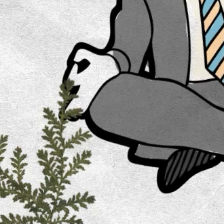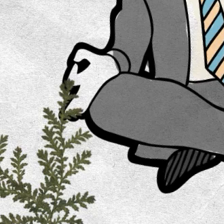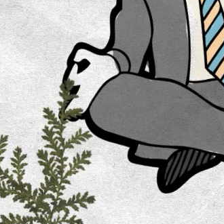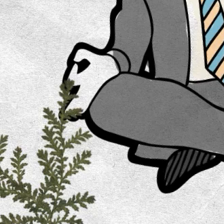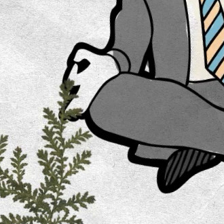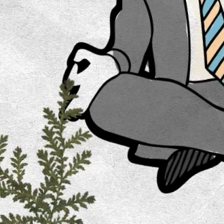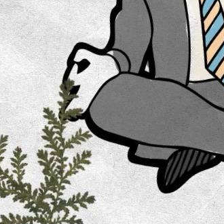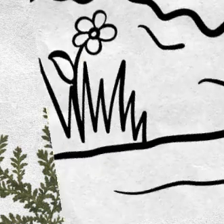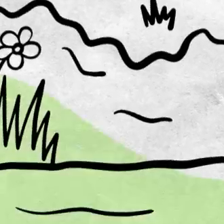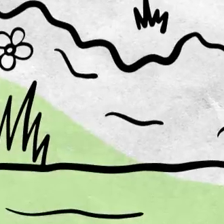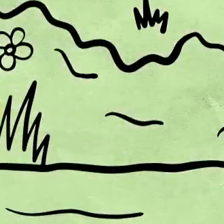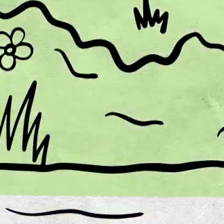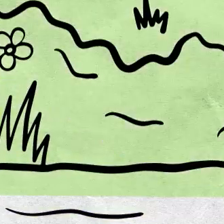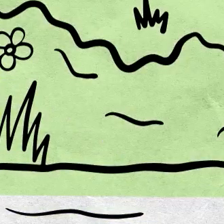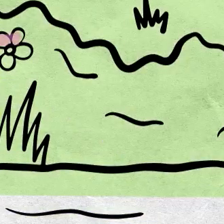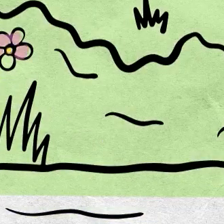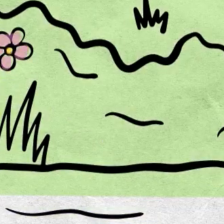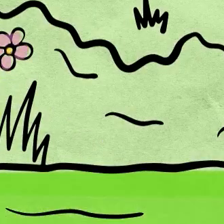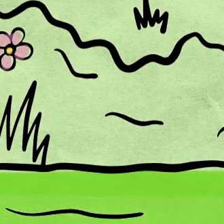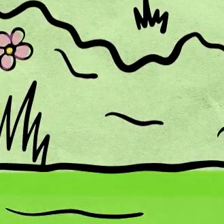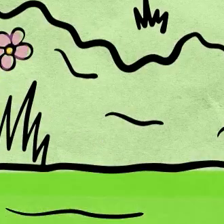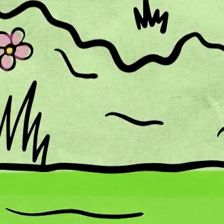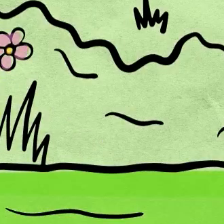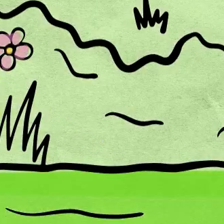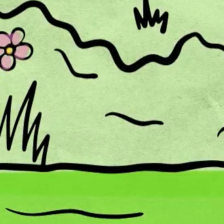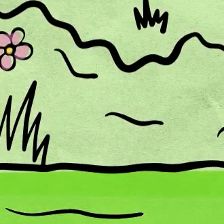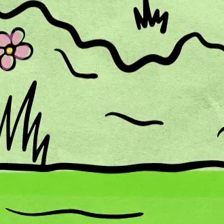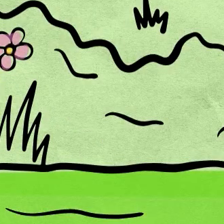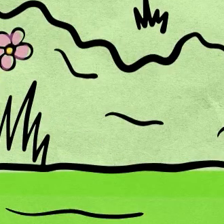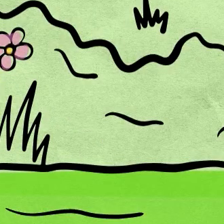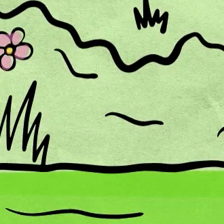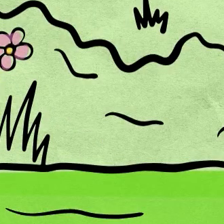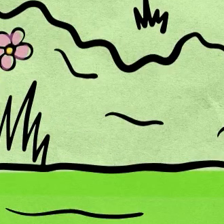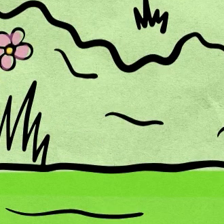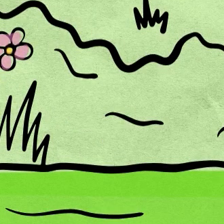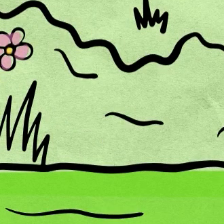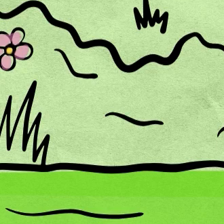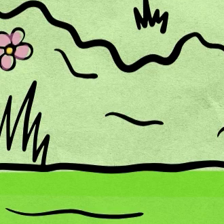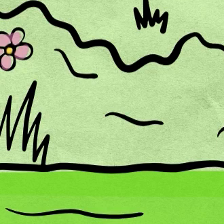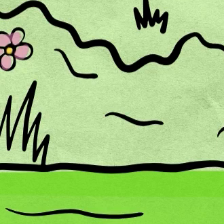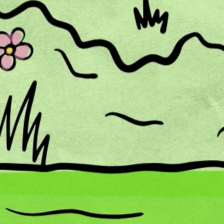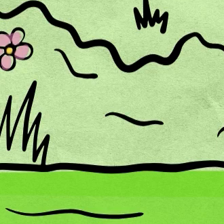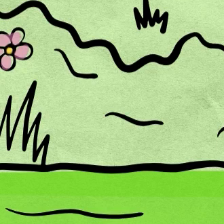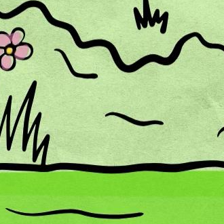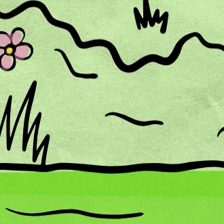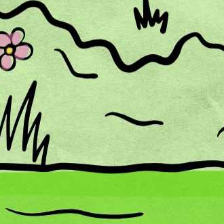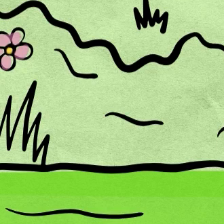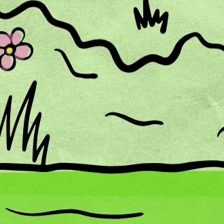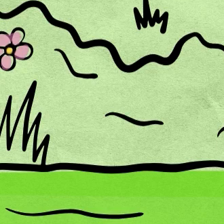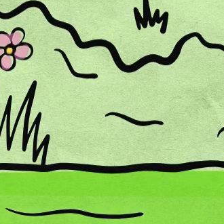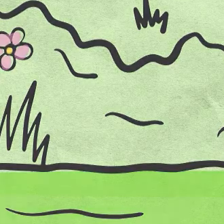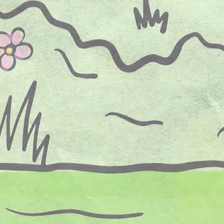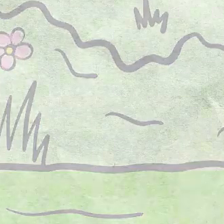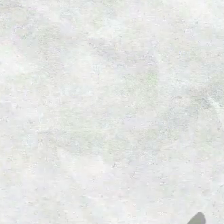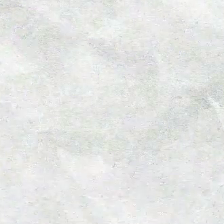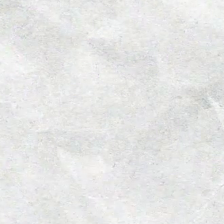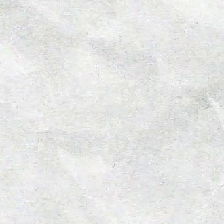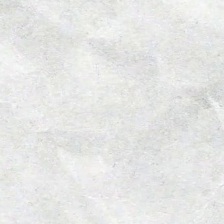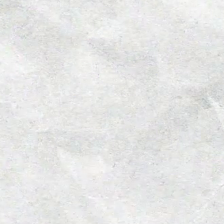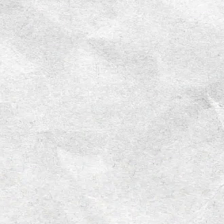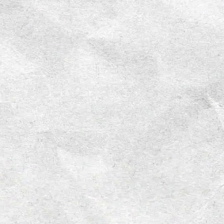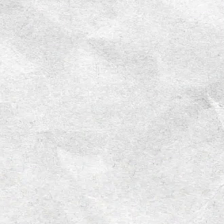natureza. Estudos mostram que passar tempo em áreas verdes urbanas está associado a uma redução significativa nos níveis de